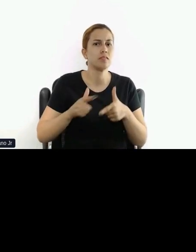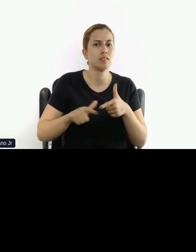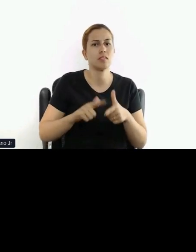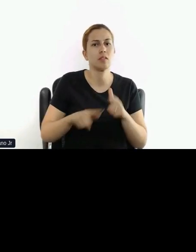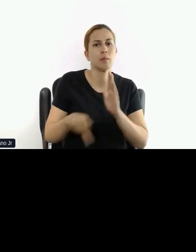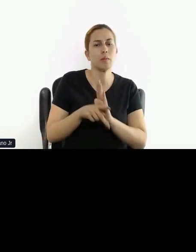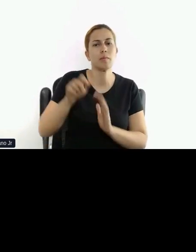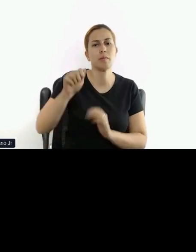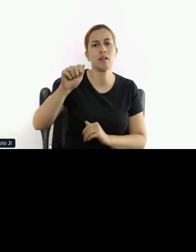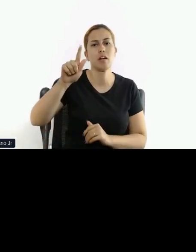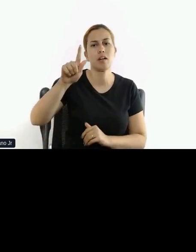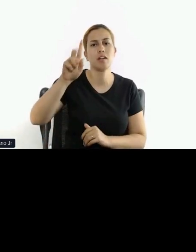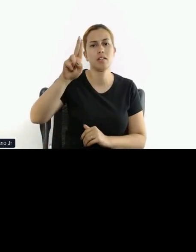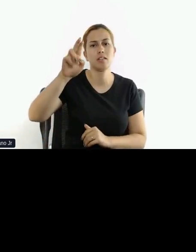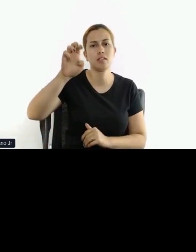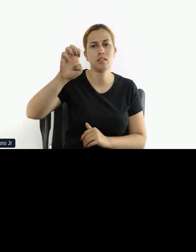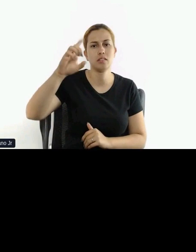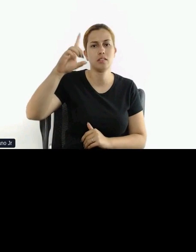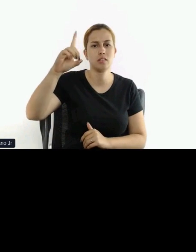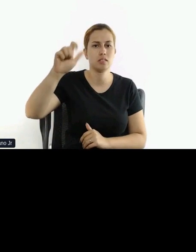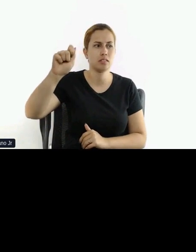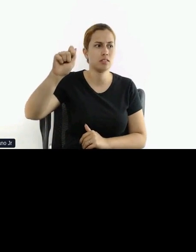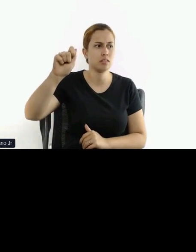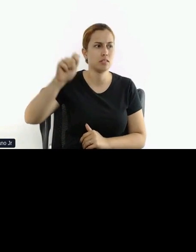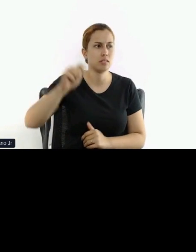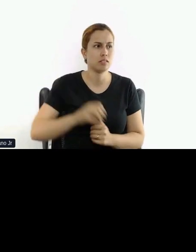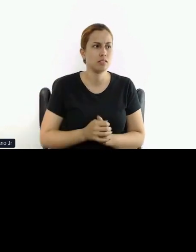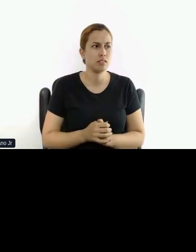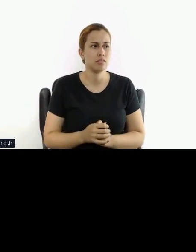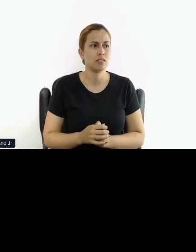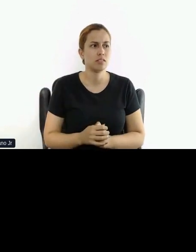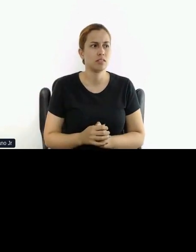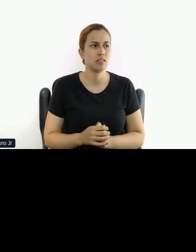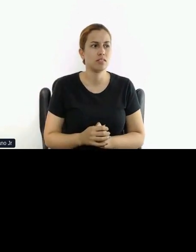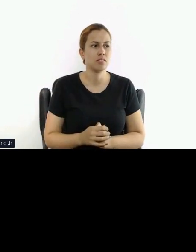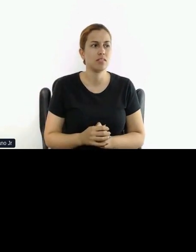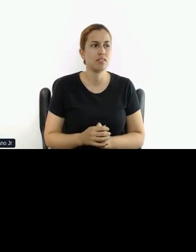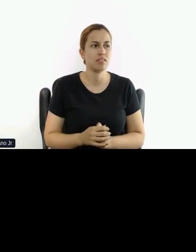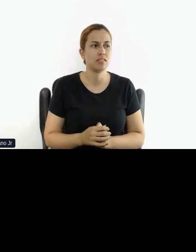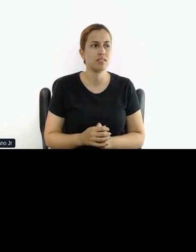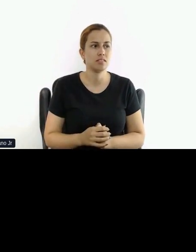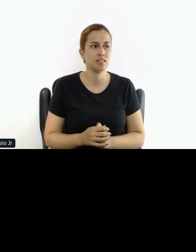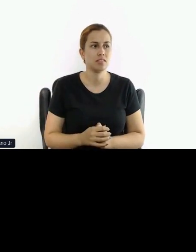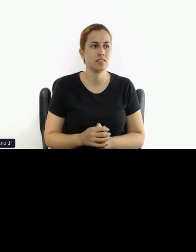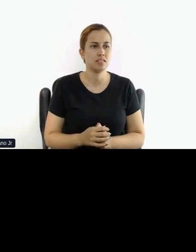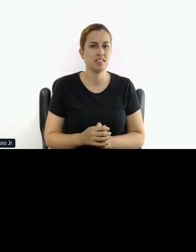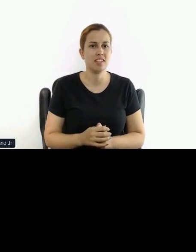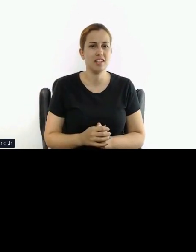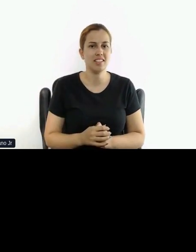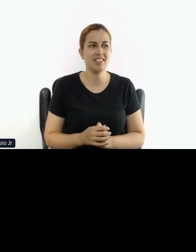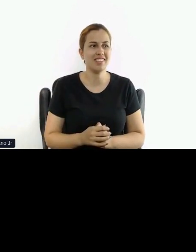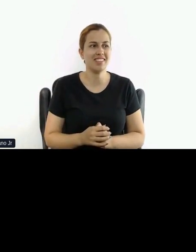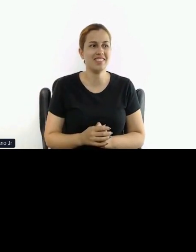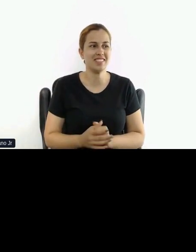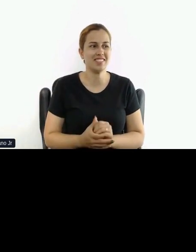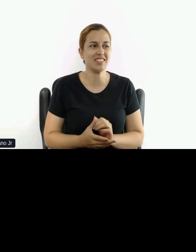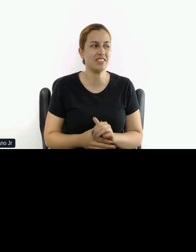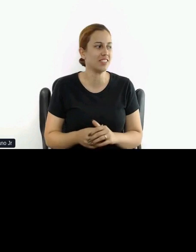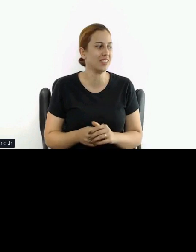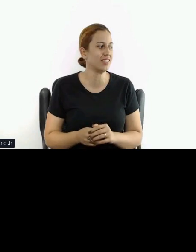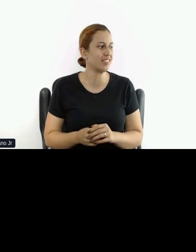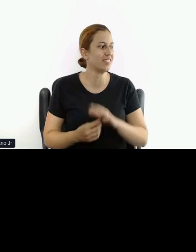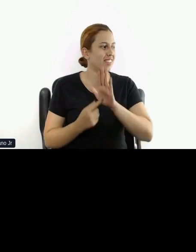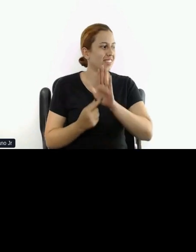Não. Aguita, fala alguma coisa se você estiver nos ouvindo. Não. Agora estamos